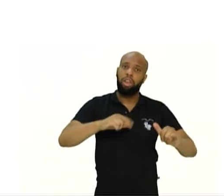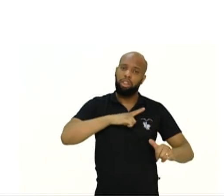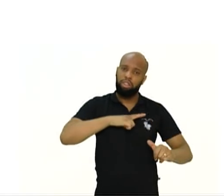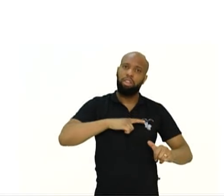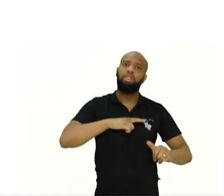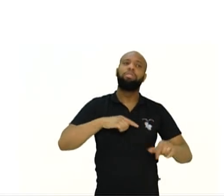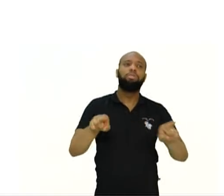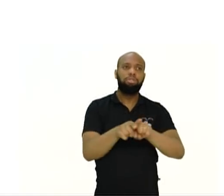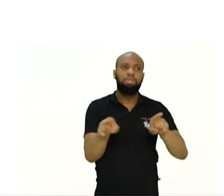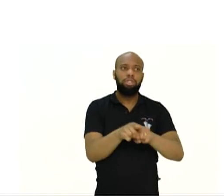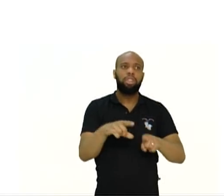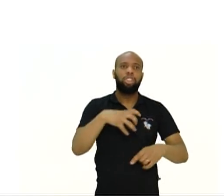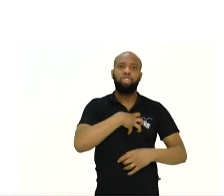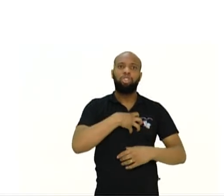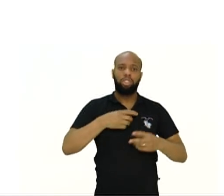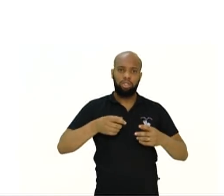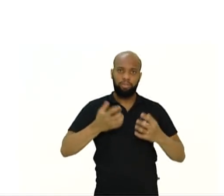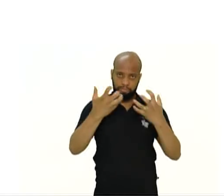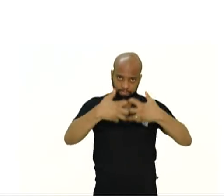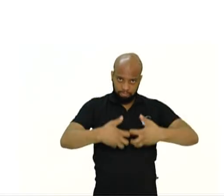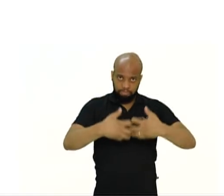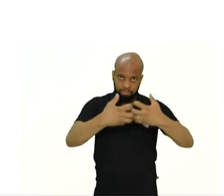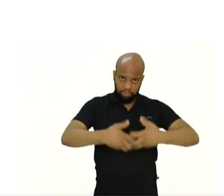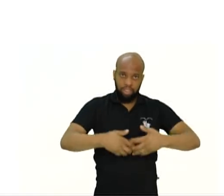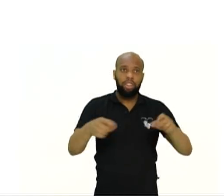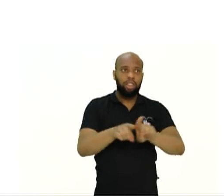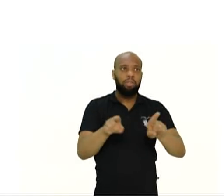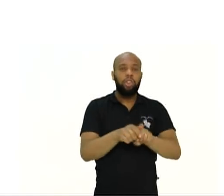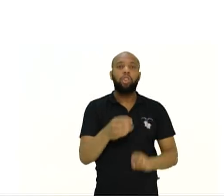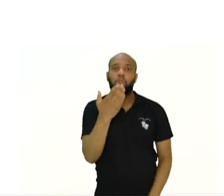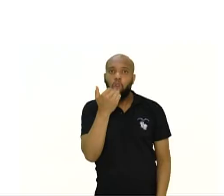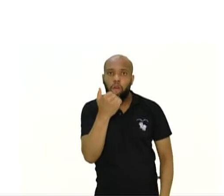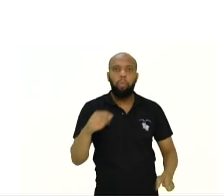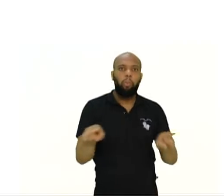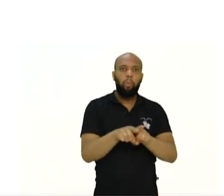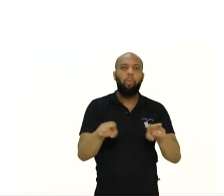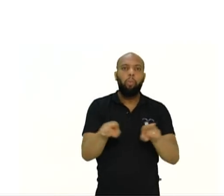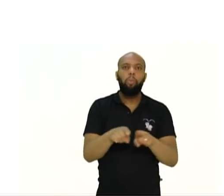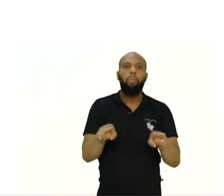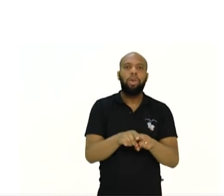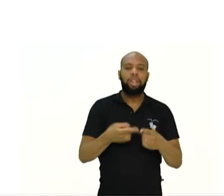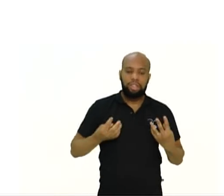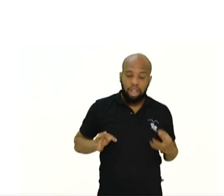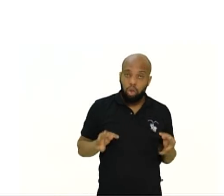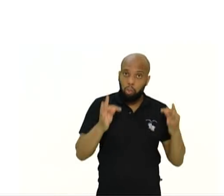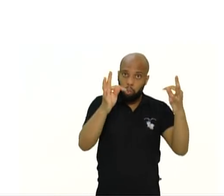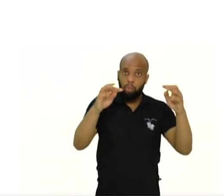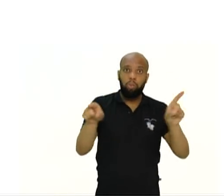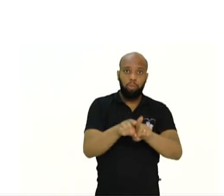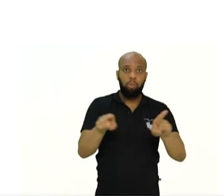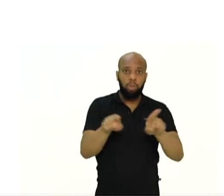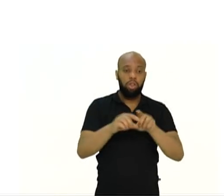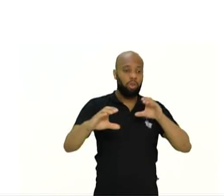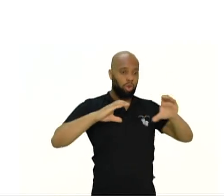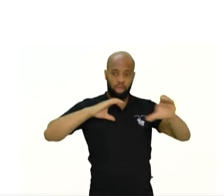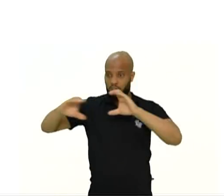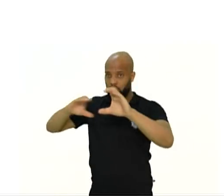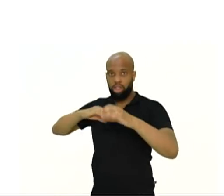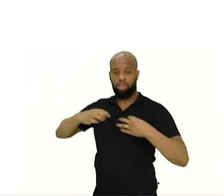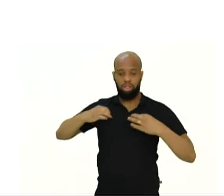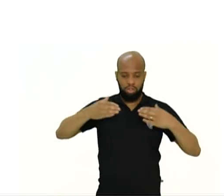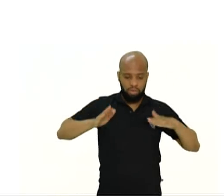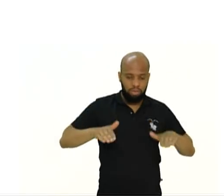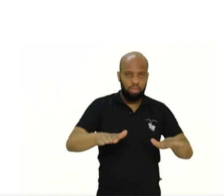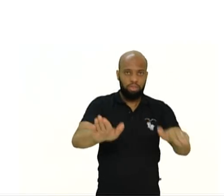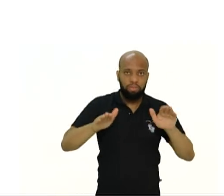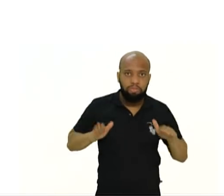ter também indústria mecânica, alimentícia, eletrônica e de telecomunicação, têxtil, siderúrgicas, né?